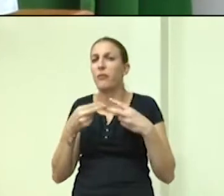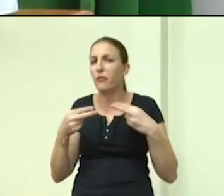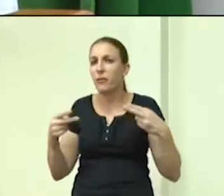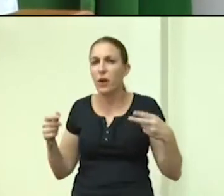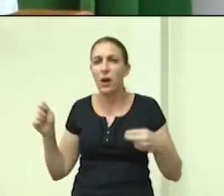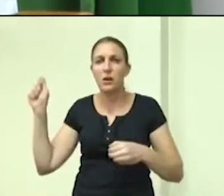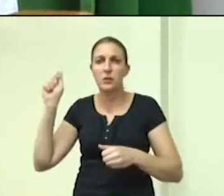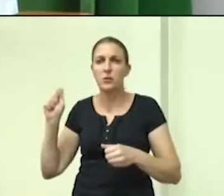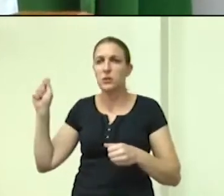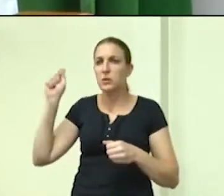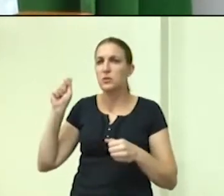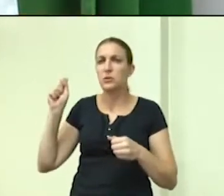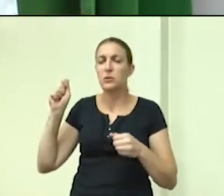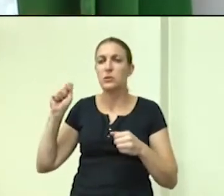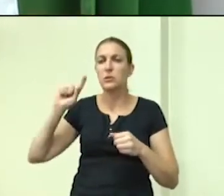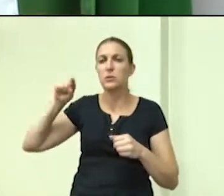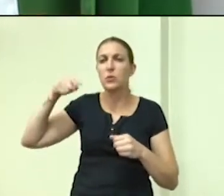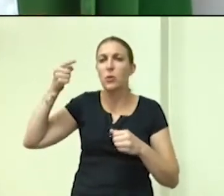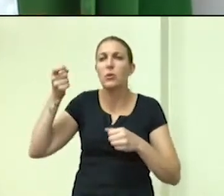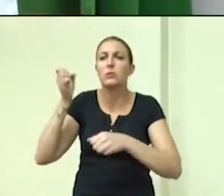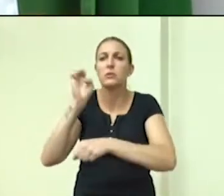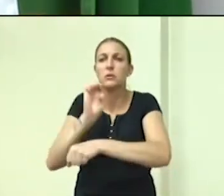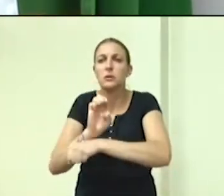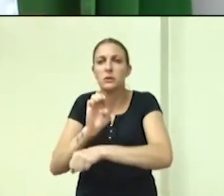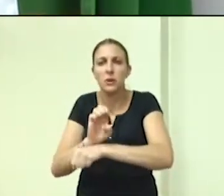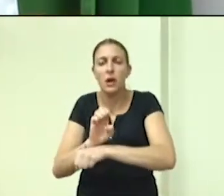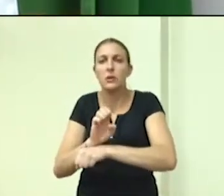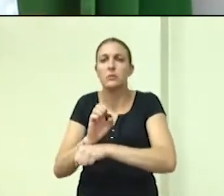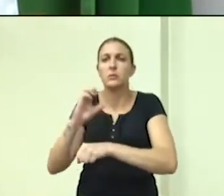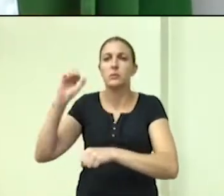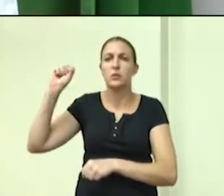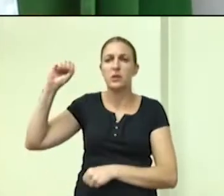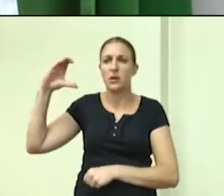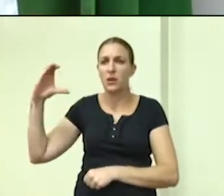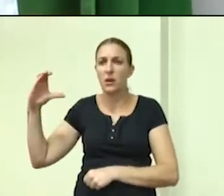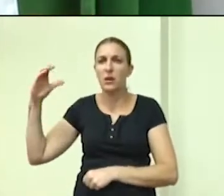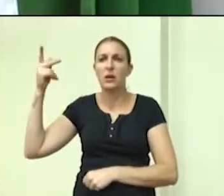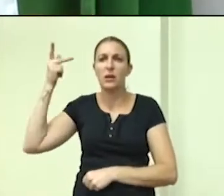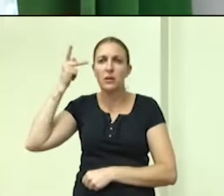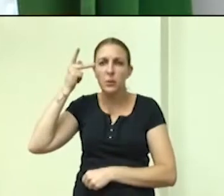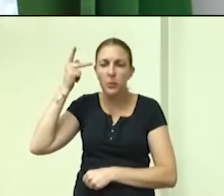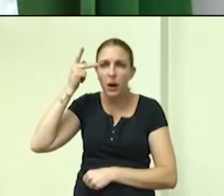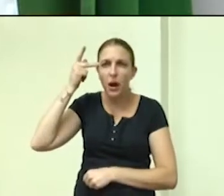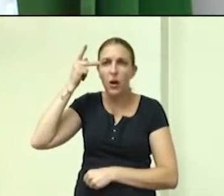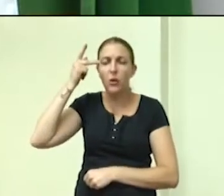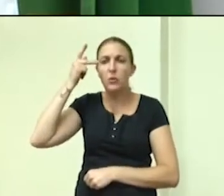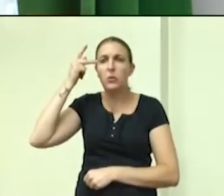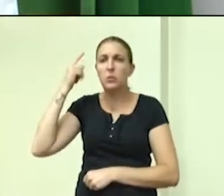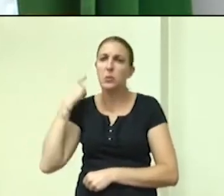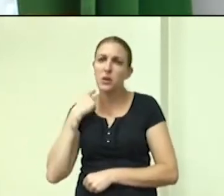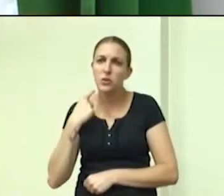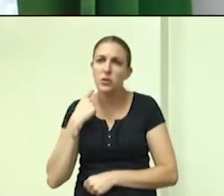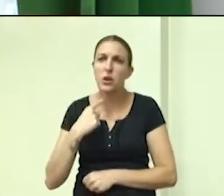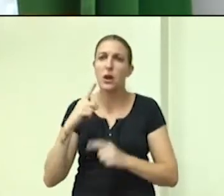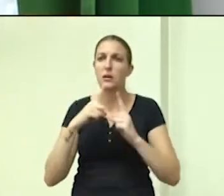Catarina, Curitiba, São Paulo, Rio de Janeiro, Bahia, Paraná, Minas Gerais e